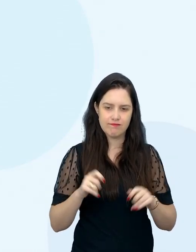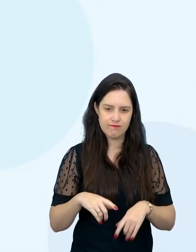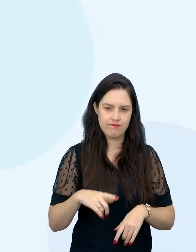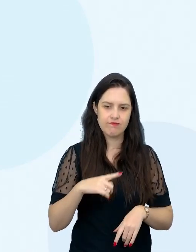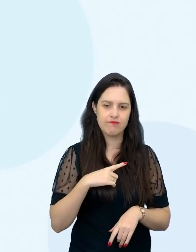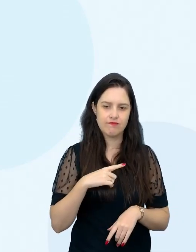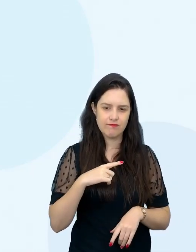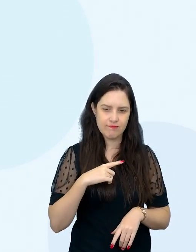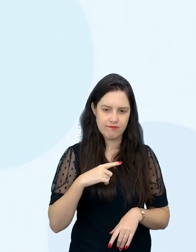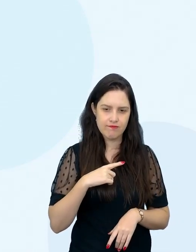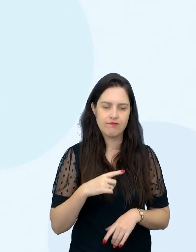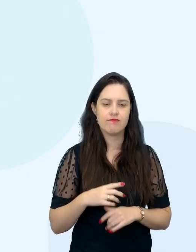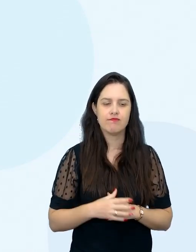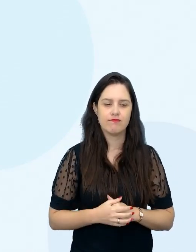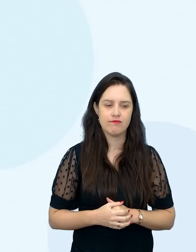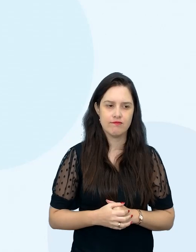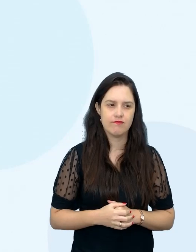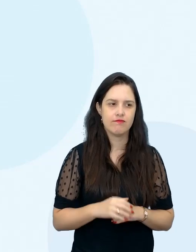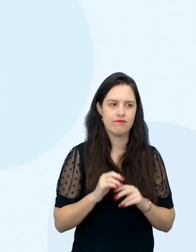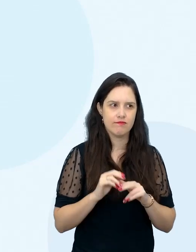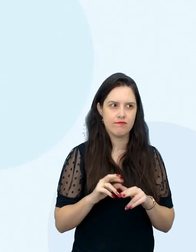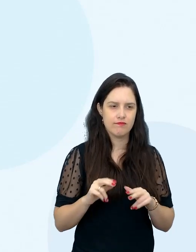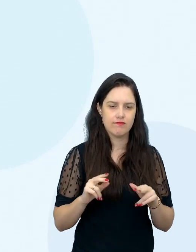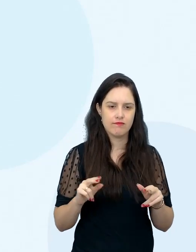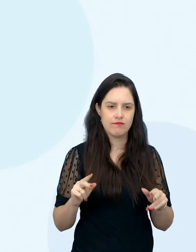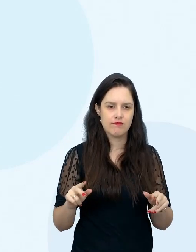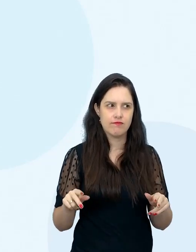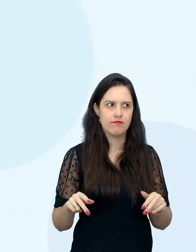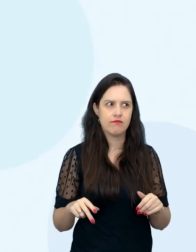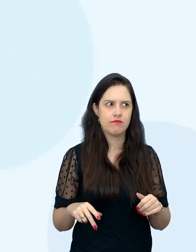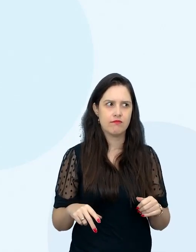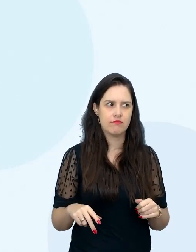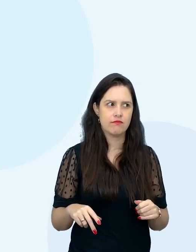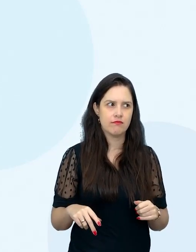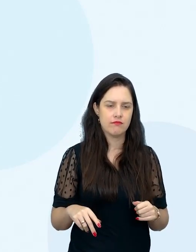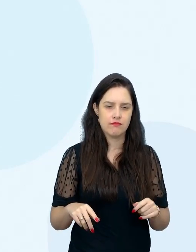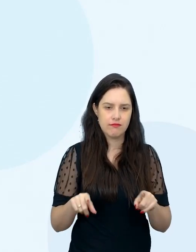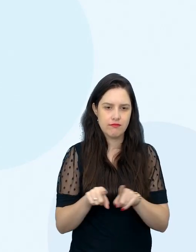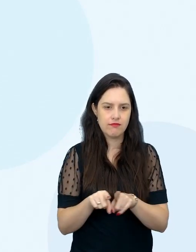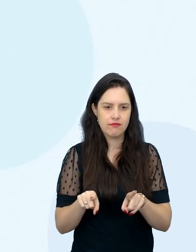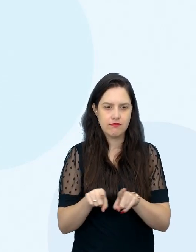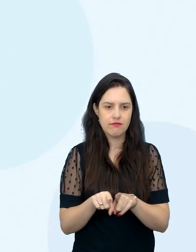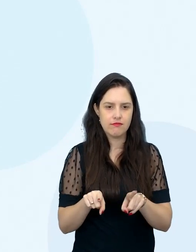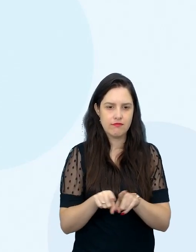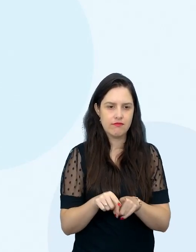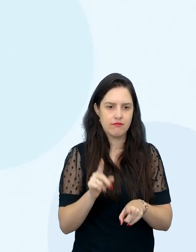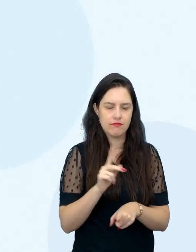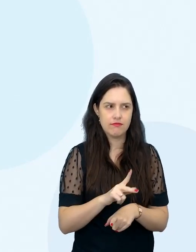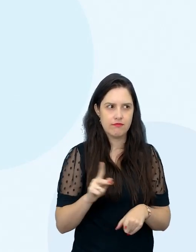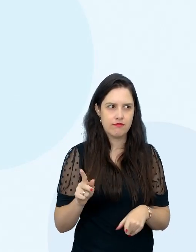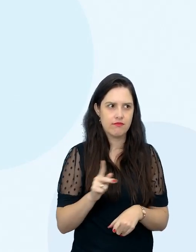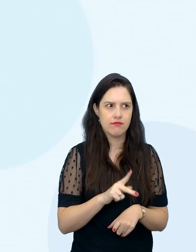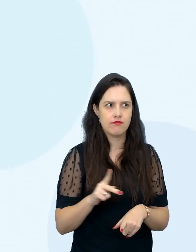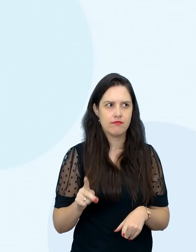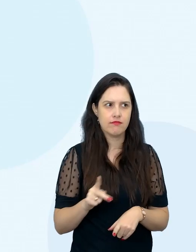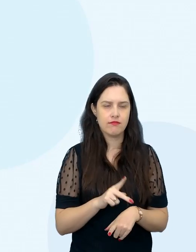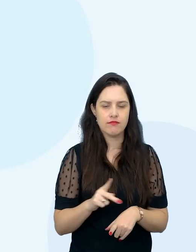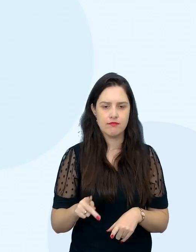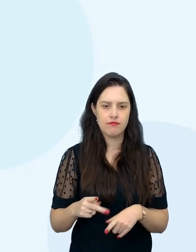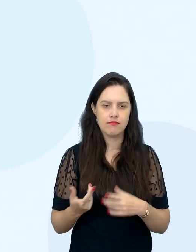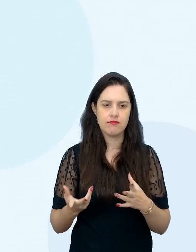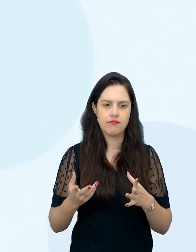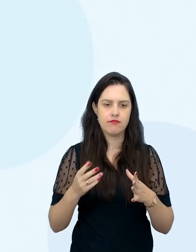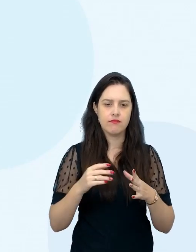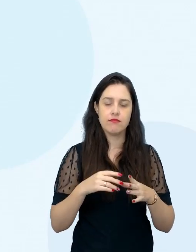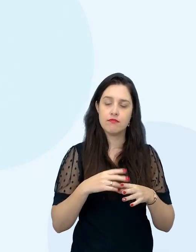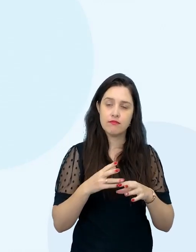inscrições abertas tanto para professores do CMSP, quanto também para professores